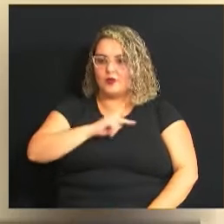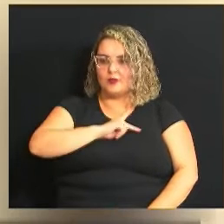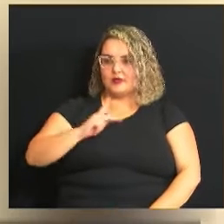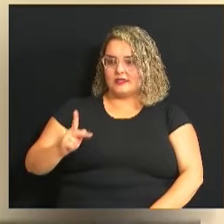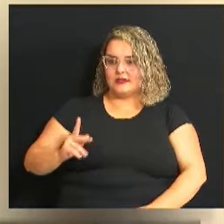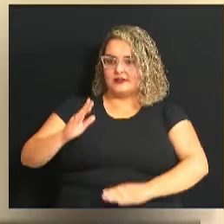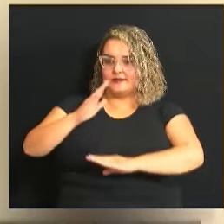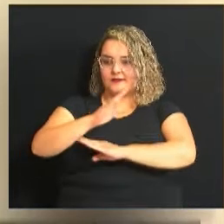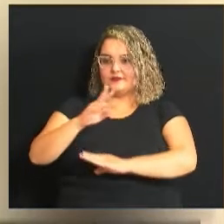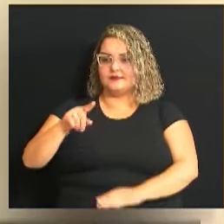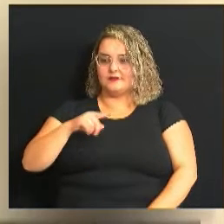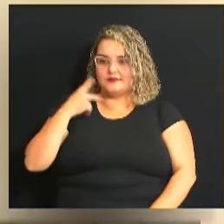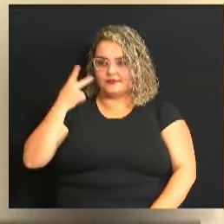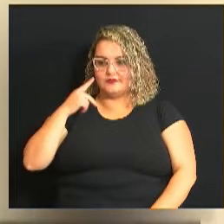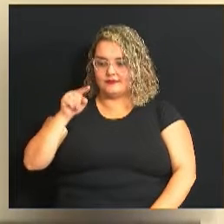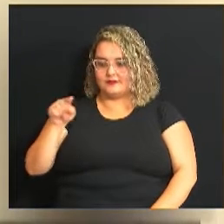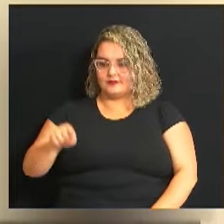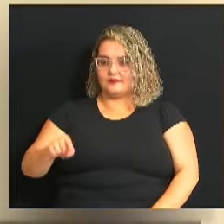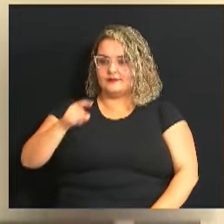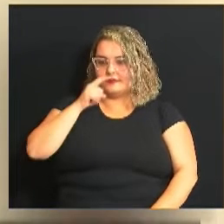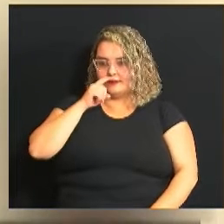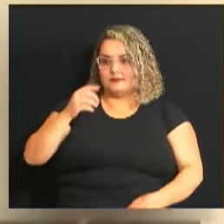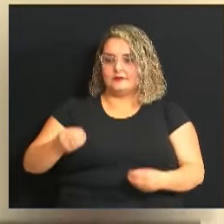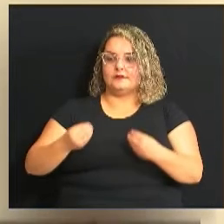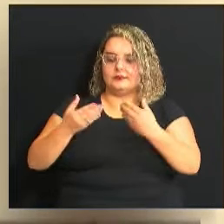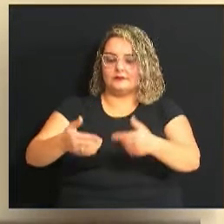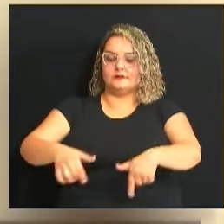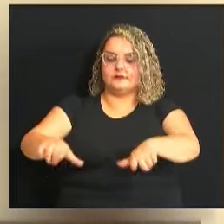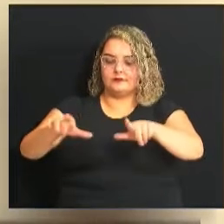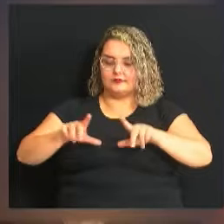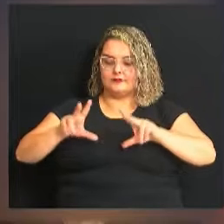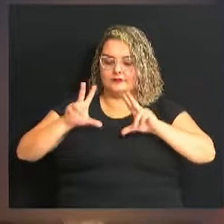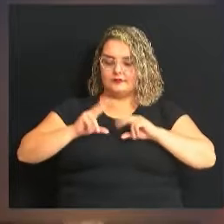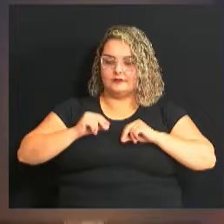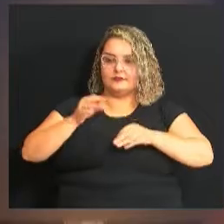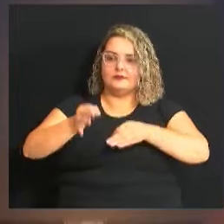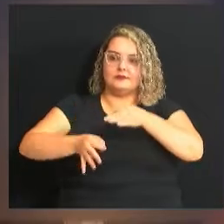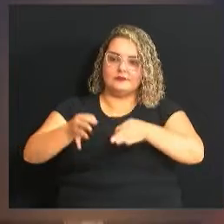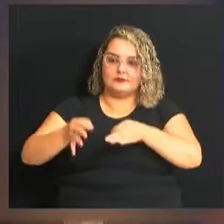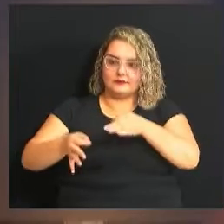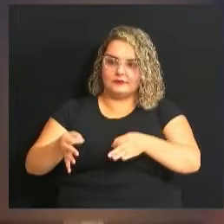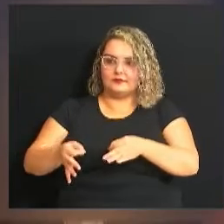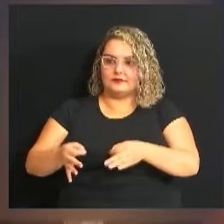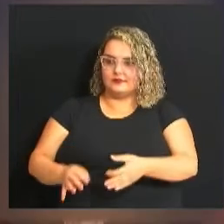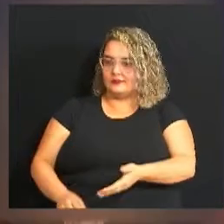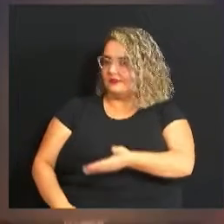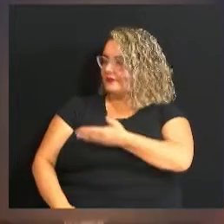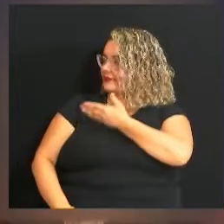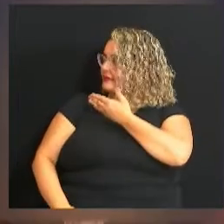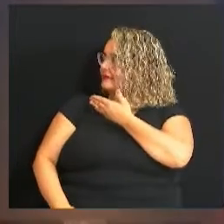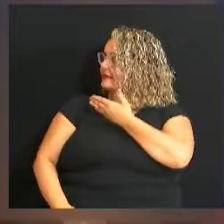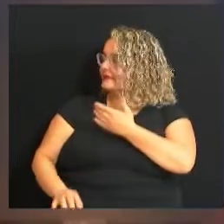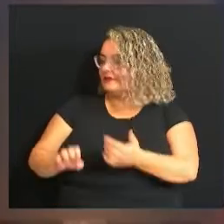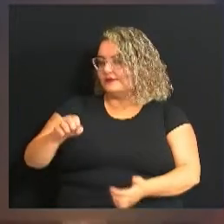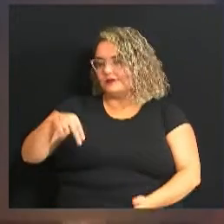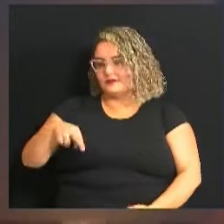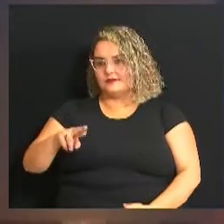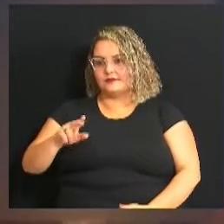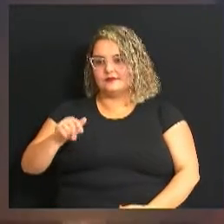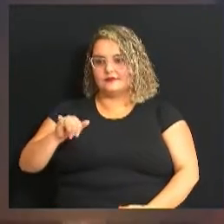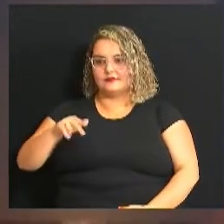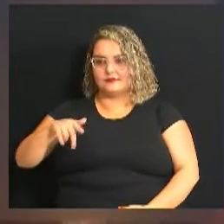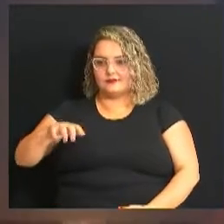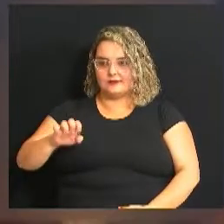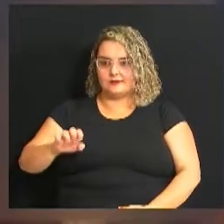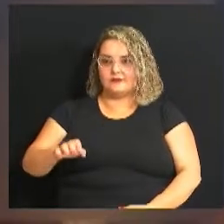Campinas, o vereador Zé Carlos, entregou o diploma de mérito jurídico ao Henrique Javier Lerena e ao